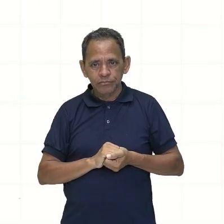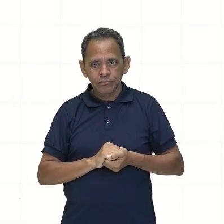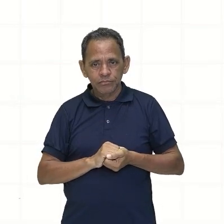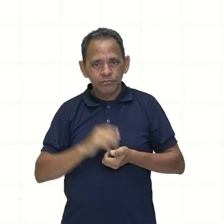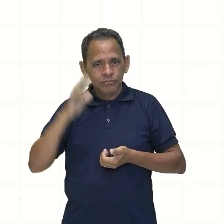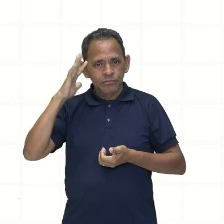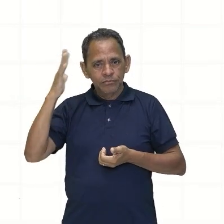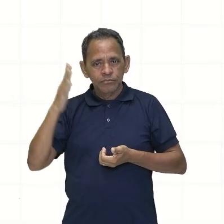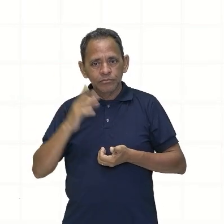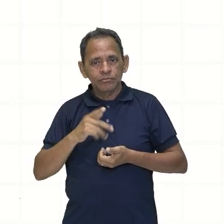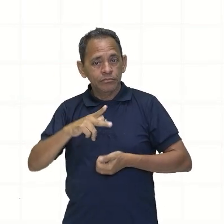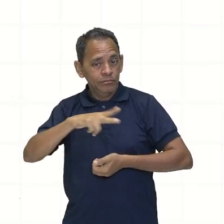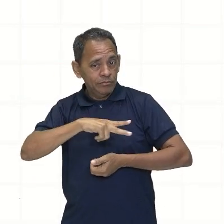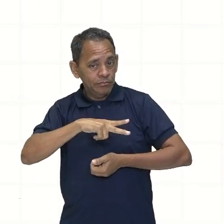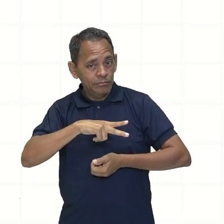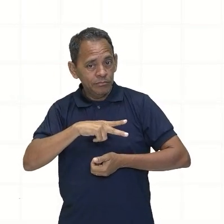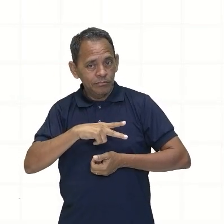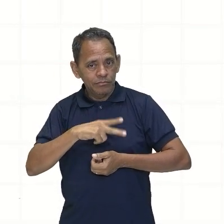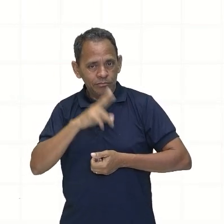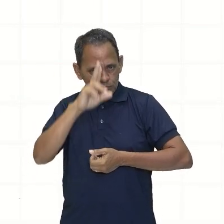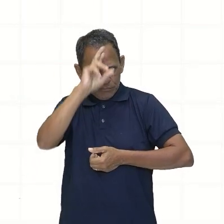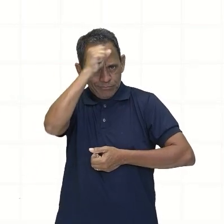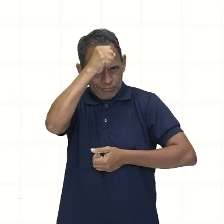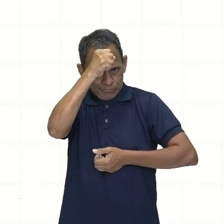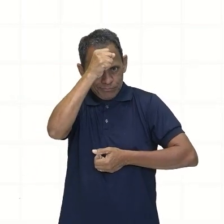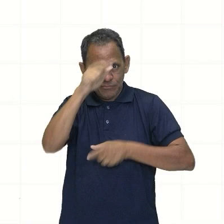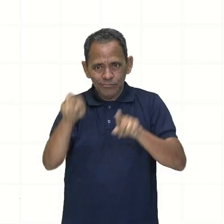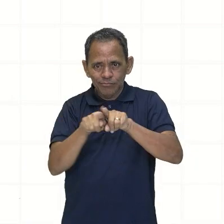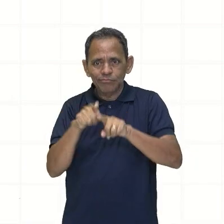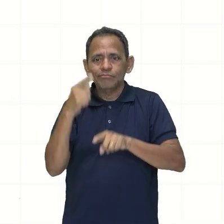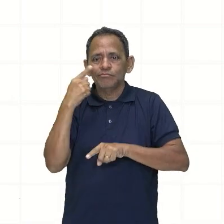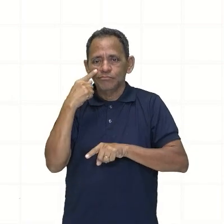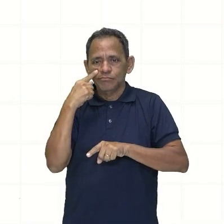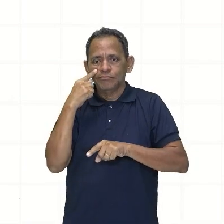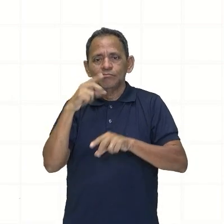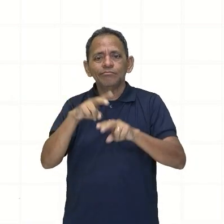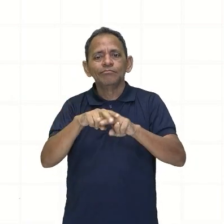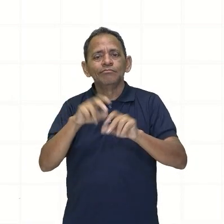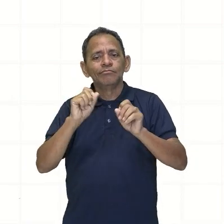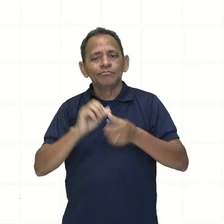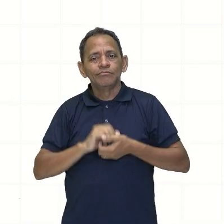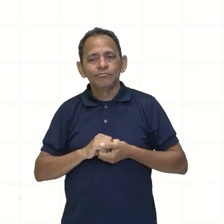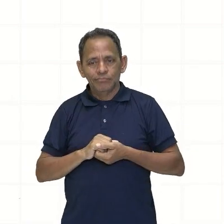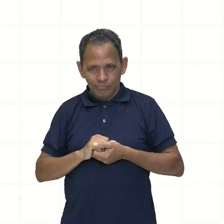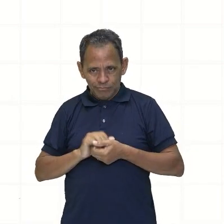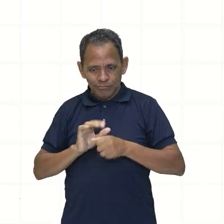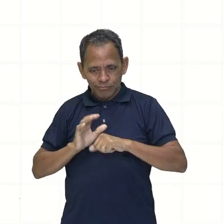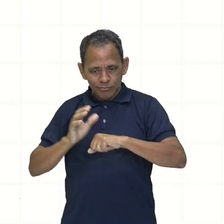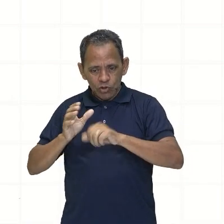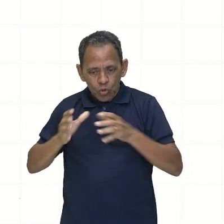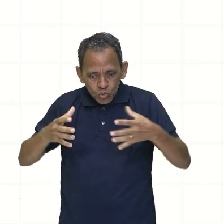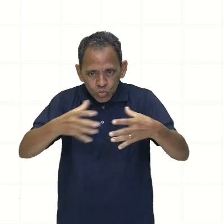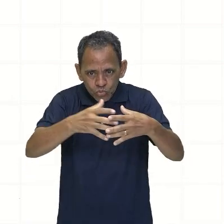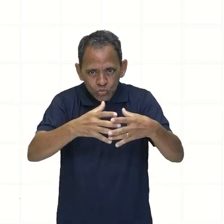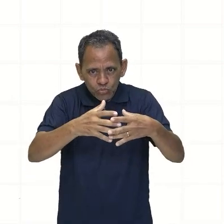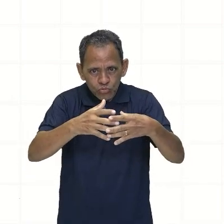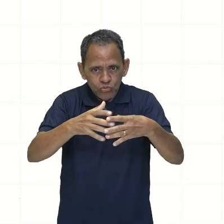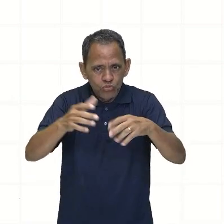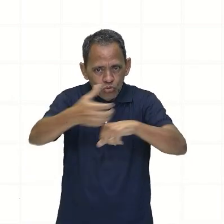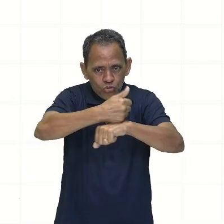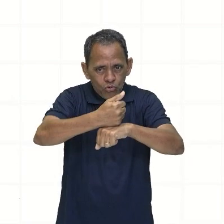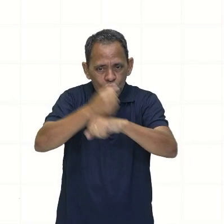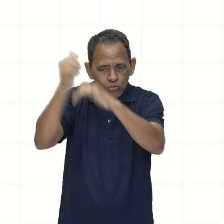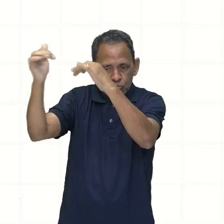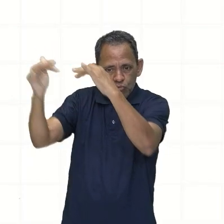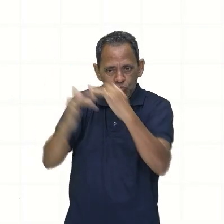maneira particularmente intensa, né, a gente pode observar isso através das colônias que se instalaram aqui no território